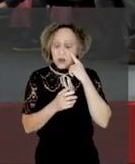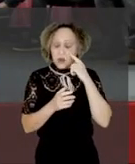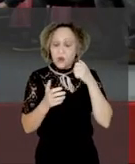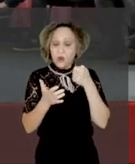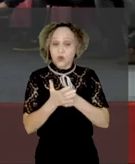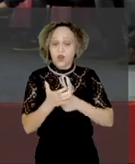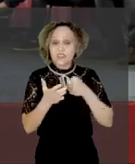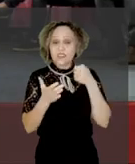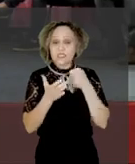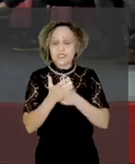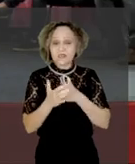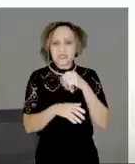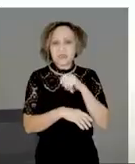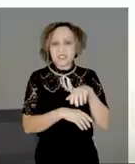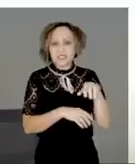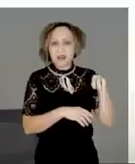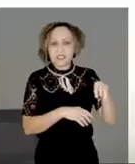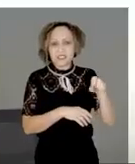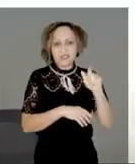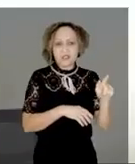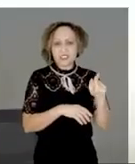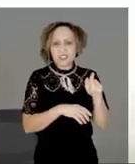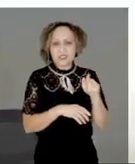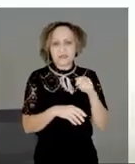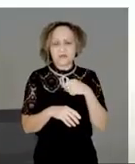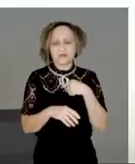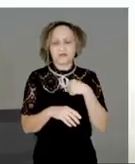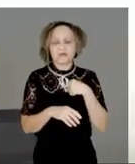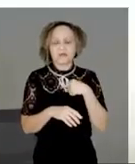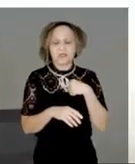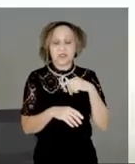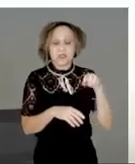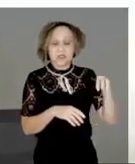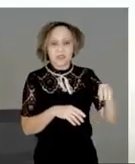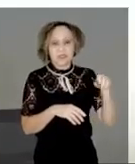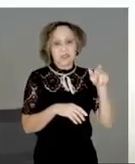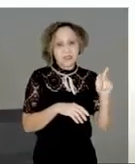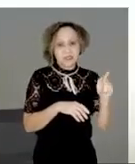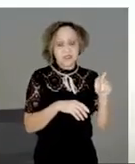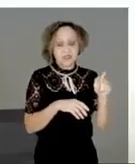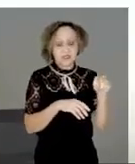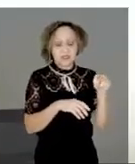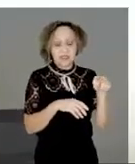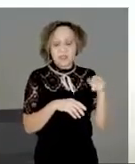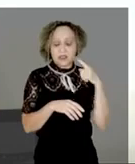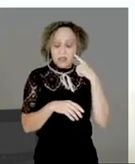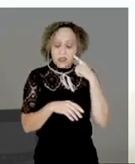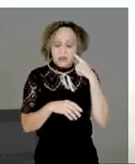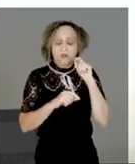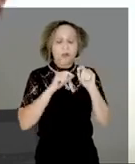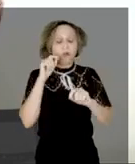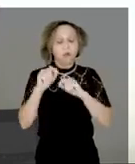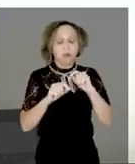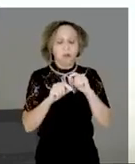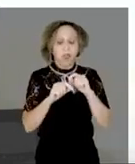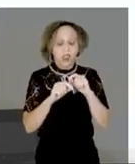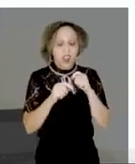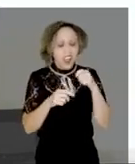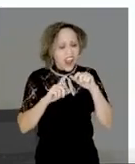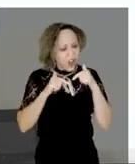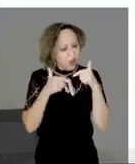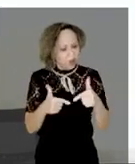confiante em seu destino, determinada a alcançar a liberdade e o progresso. Marighella é essa voz